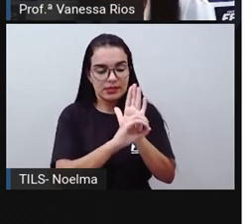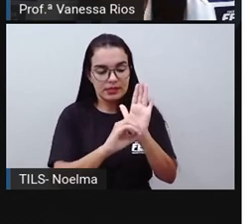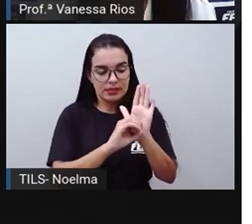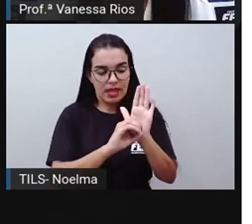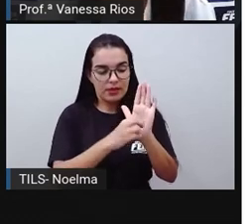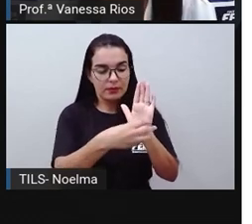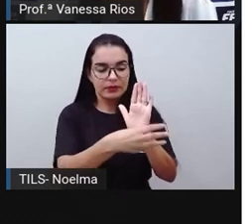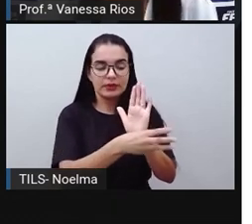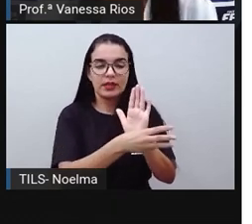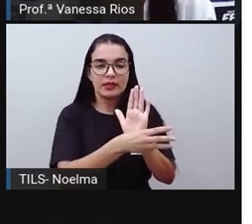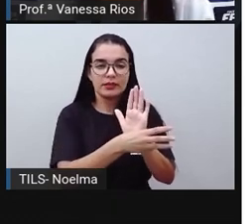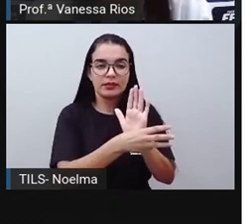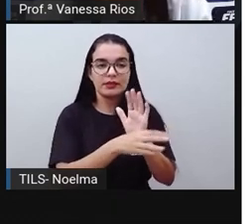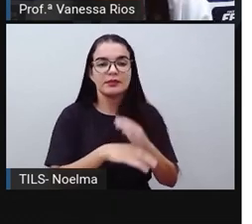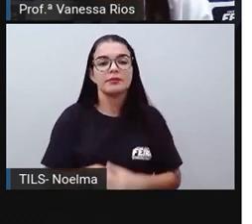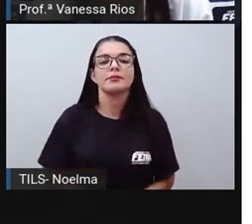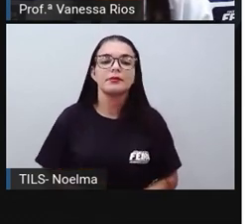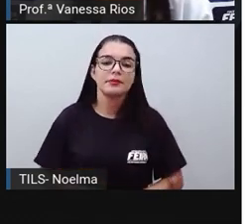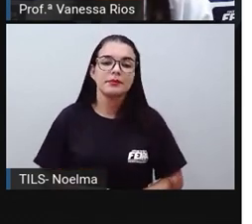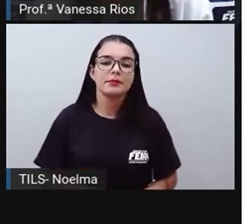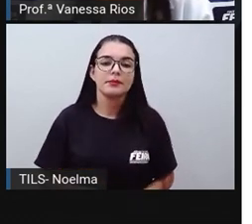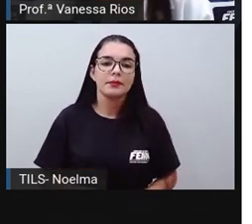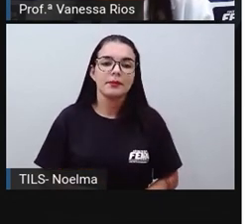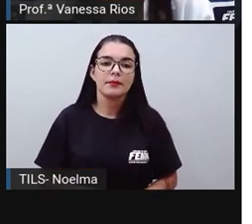né? Que nesse caso é zero.